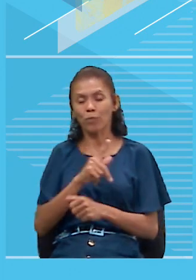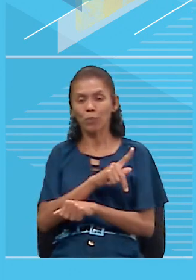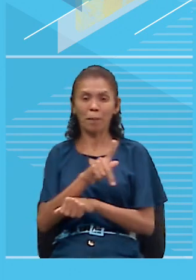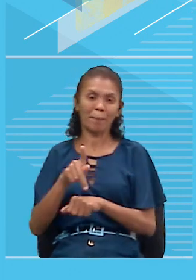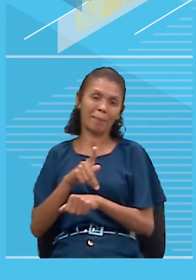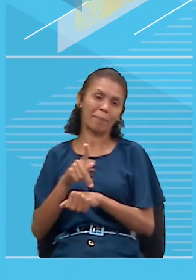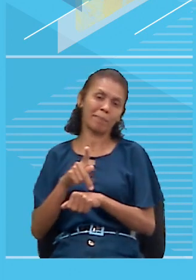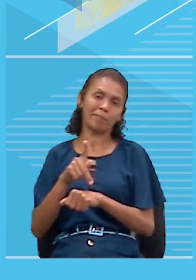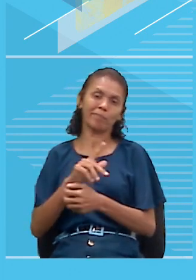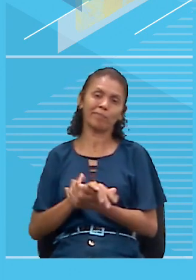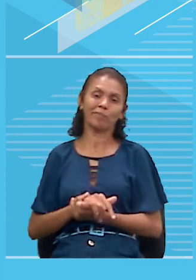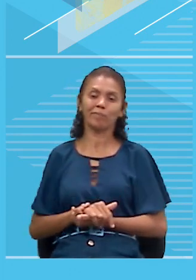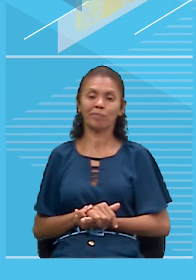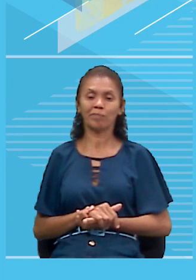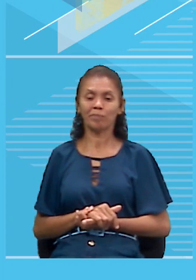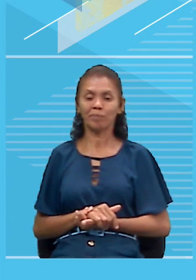não